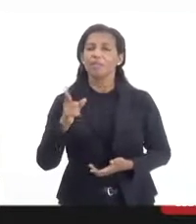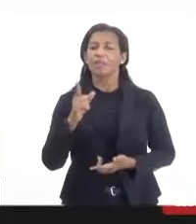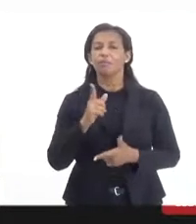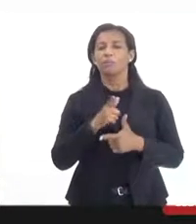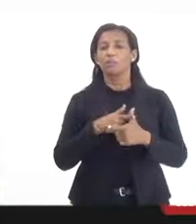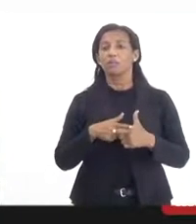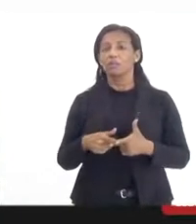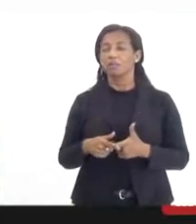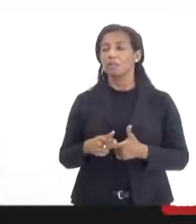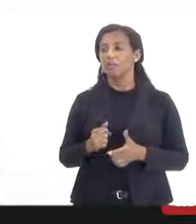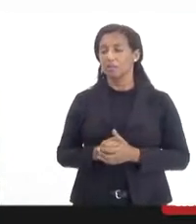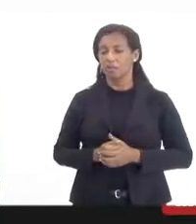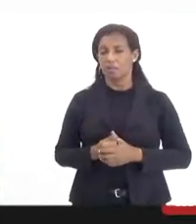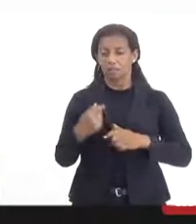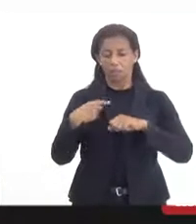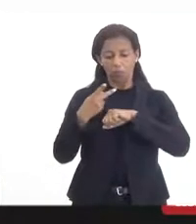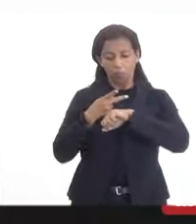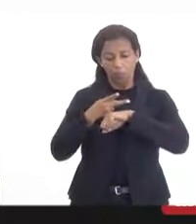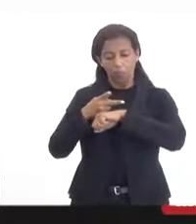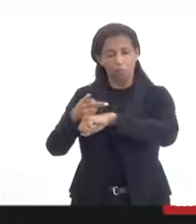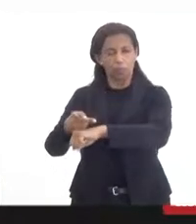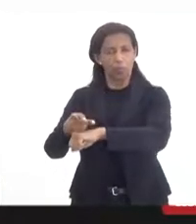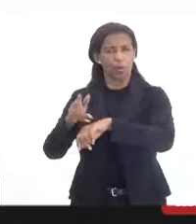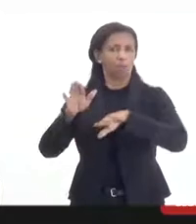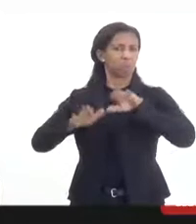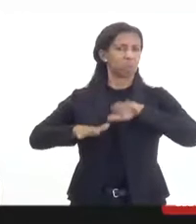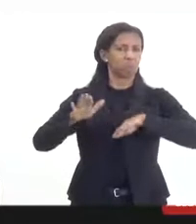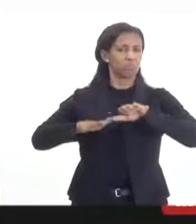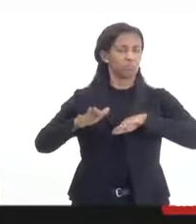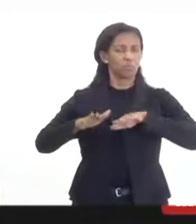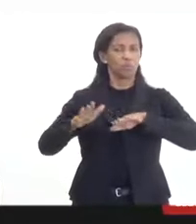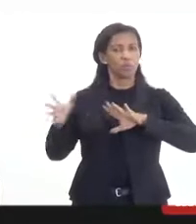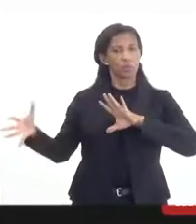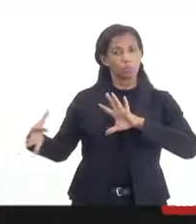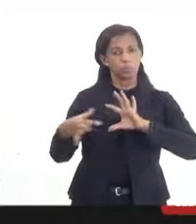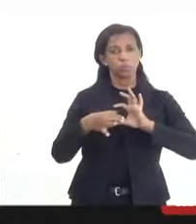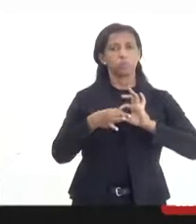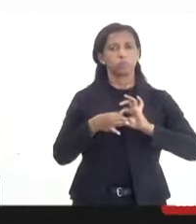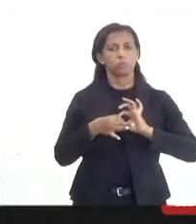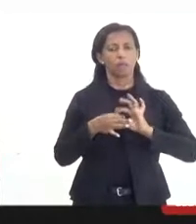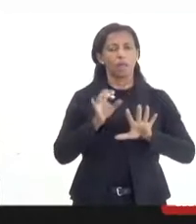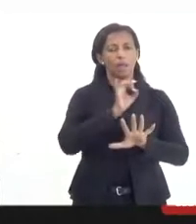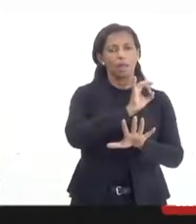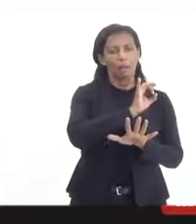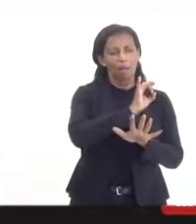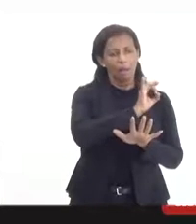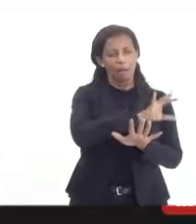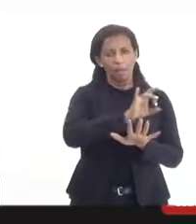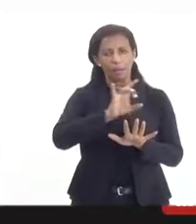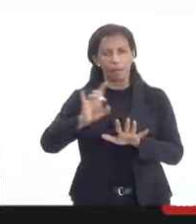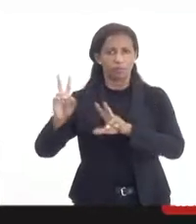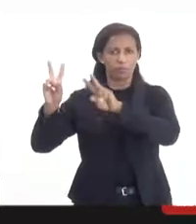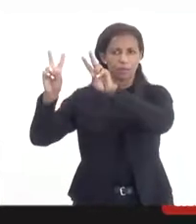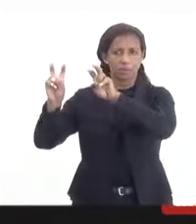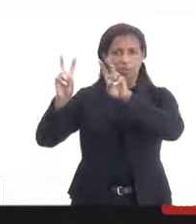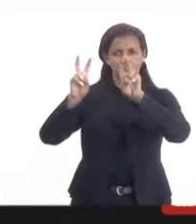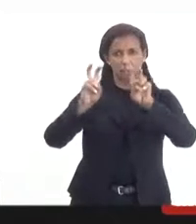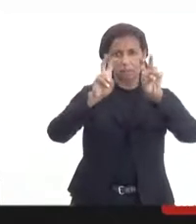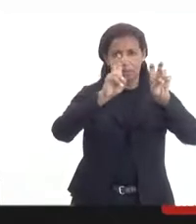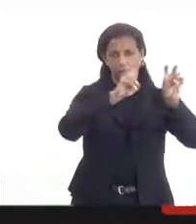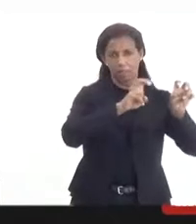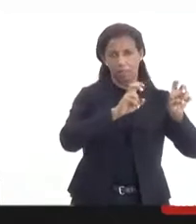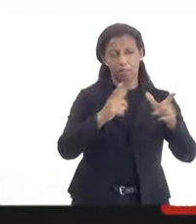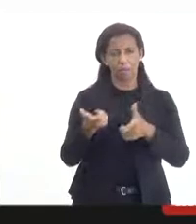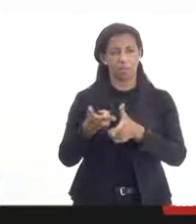vou procurar aqui de alguma maneira associar cada um destes grandes temas em dívida ativa